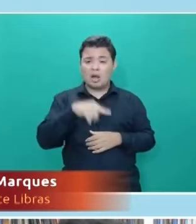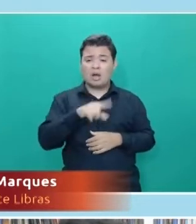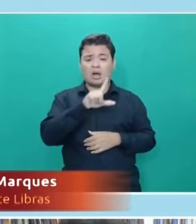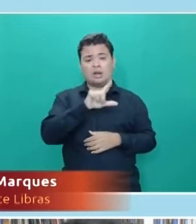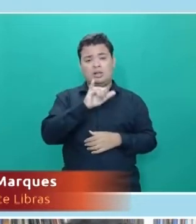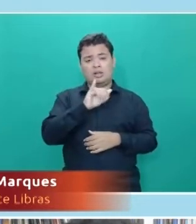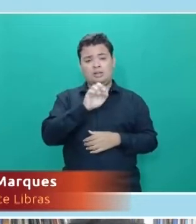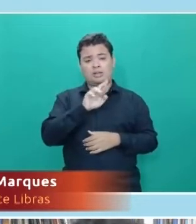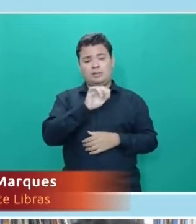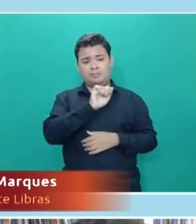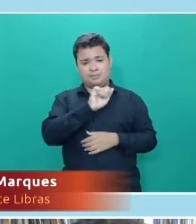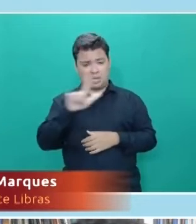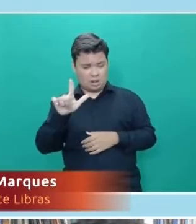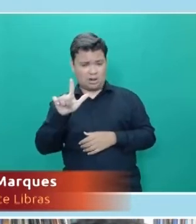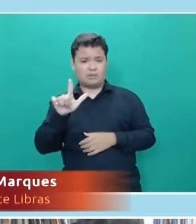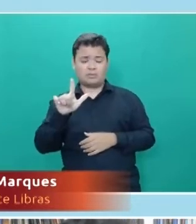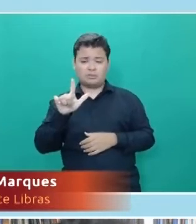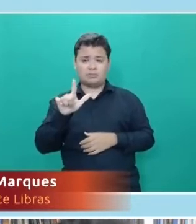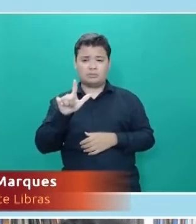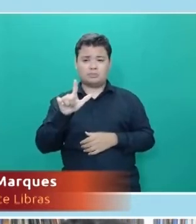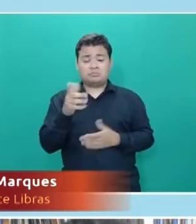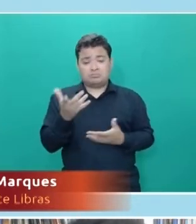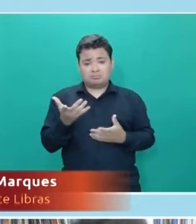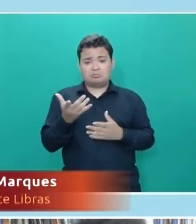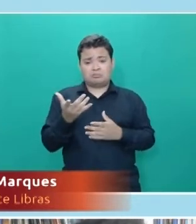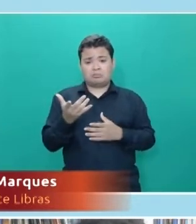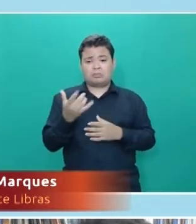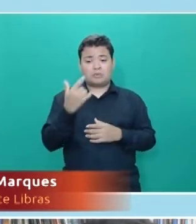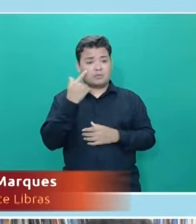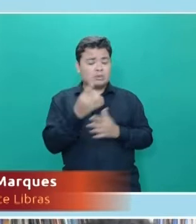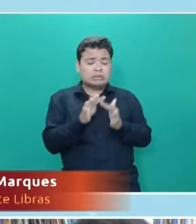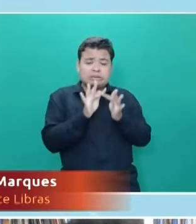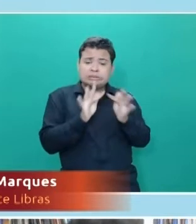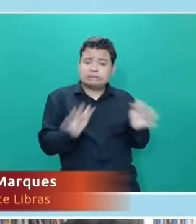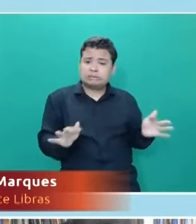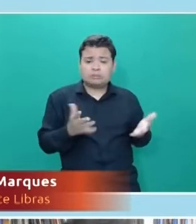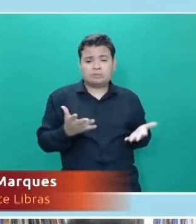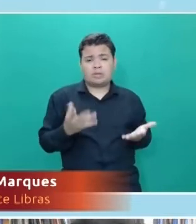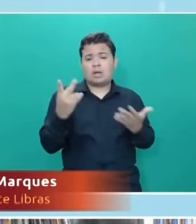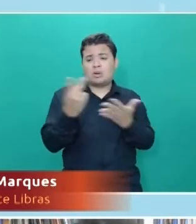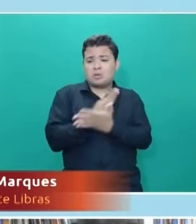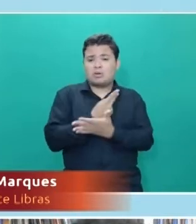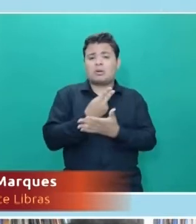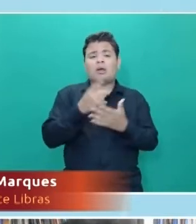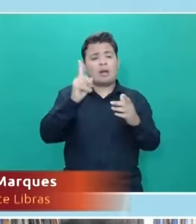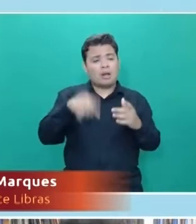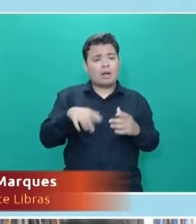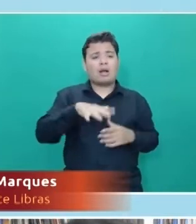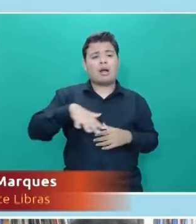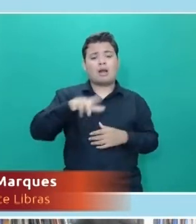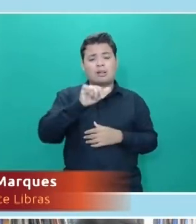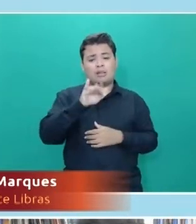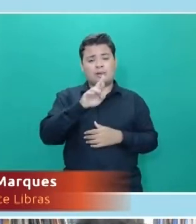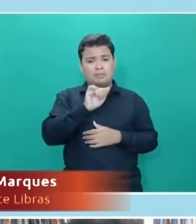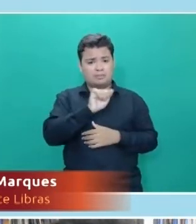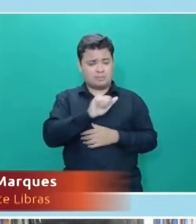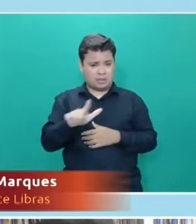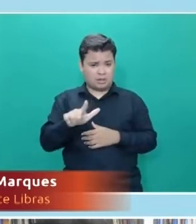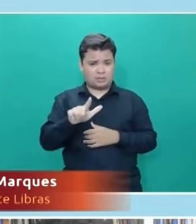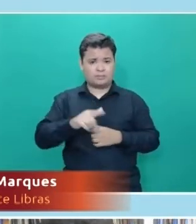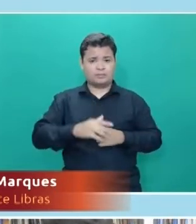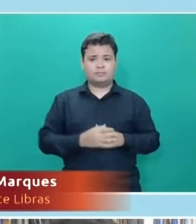surge nas democracias liberais. Simples assim. Se você for pegar a Alemanha, Mas ele, então, portanto, ele é solidário. Depois